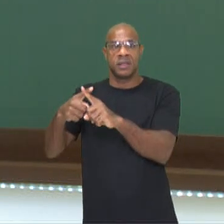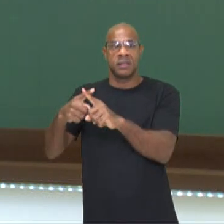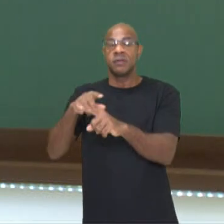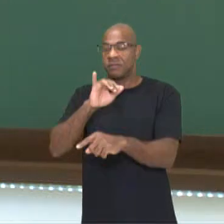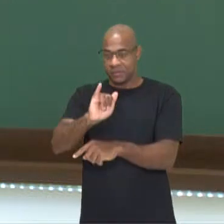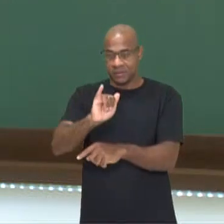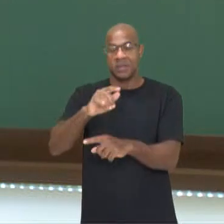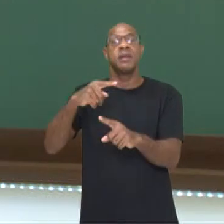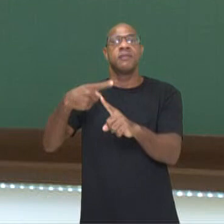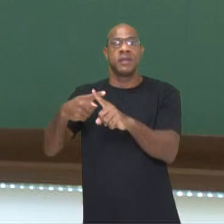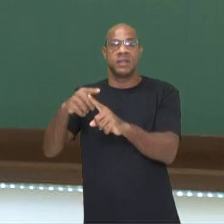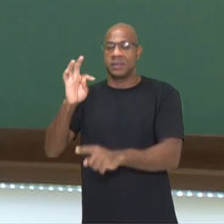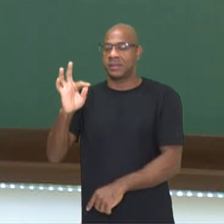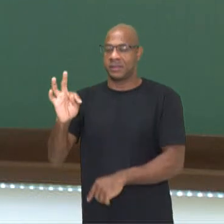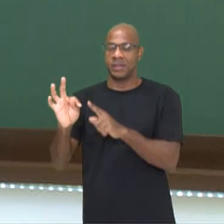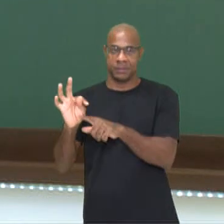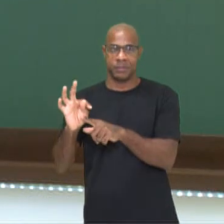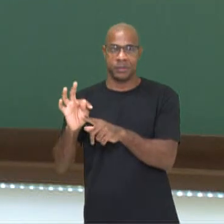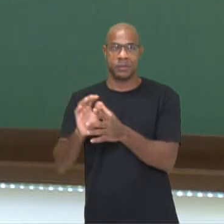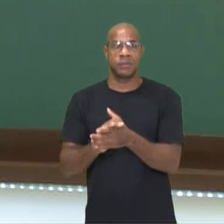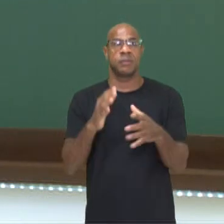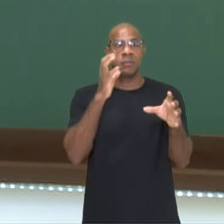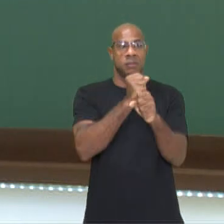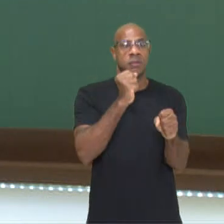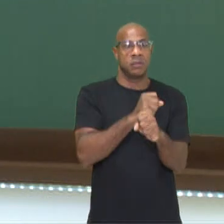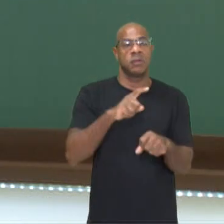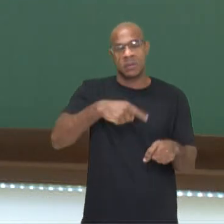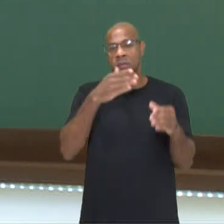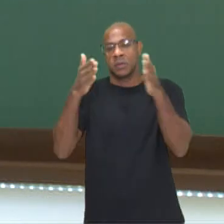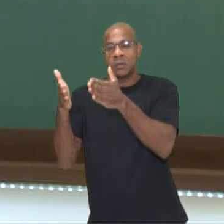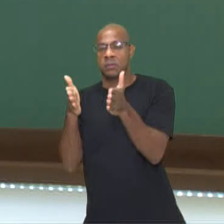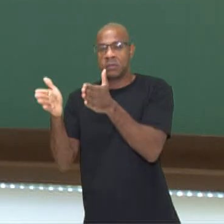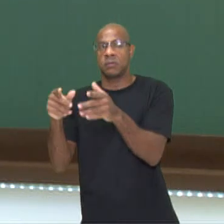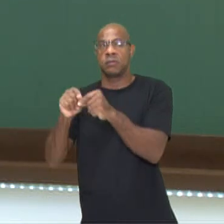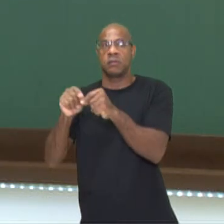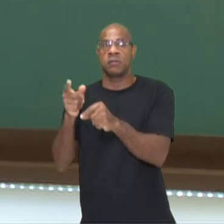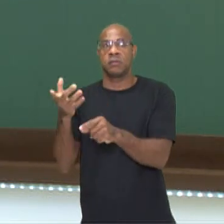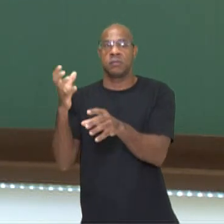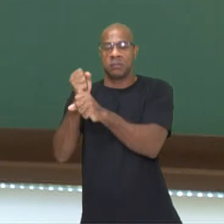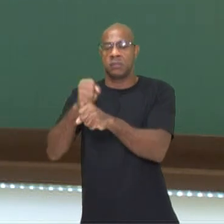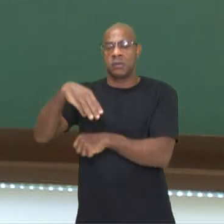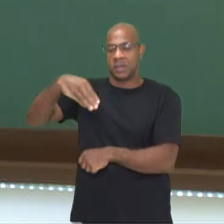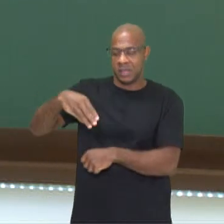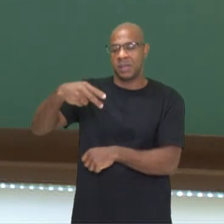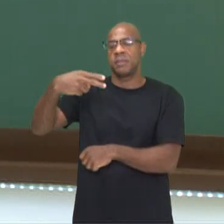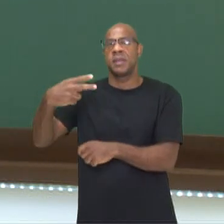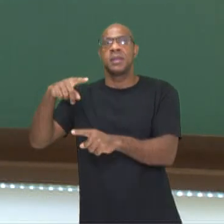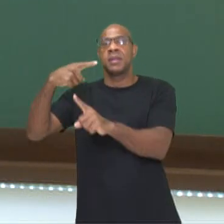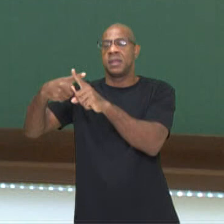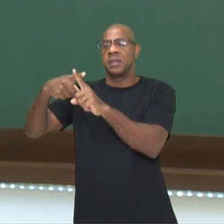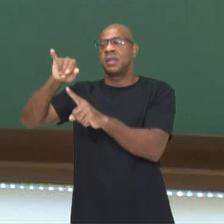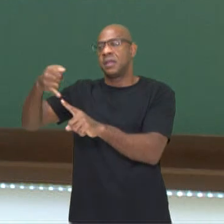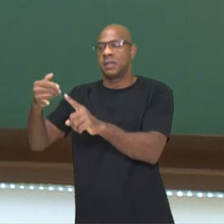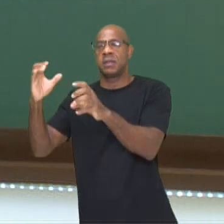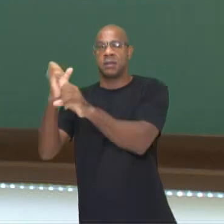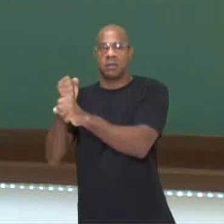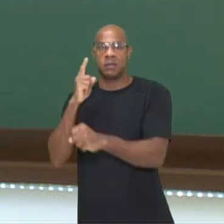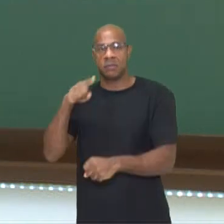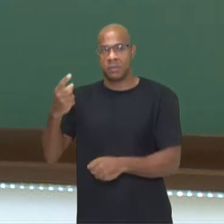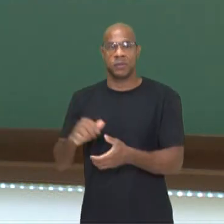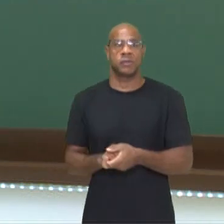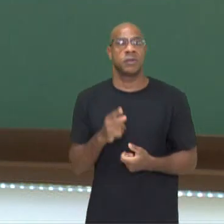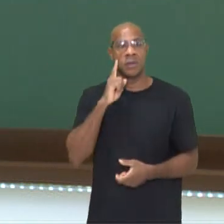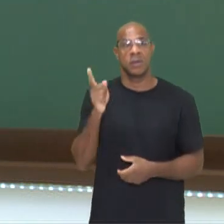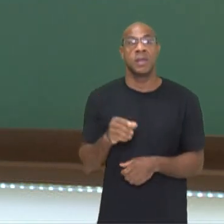capital mais o juro. Então, você vai calcular os juros aqui e depois somar ao capital para ter o montante. Nesse caso, nós temos que o capital é